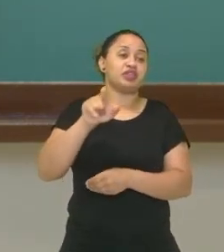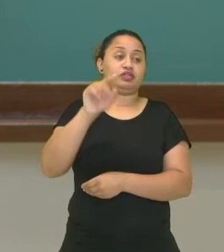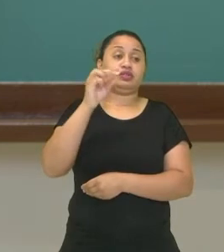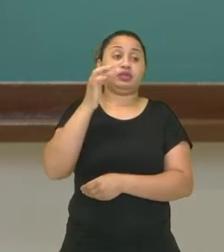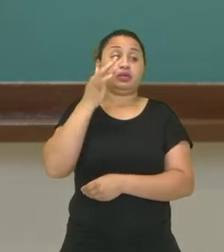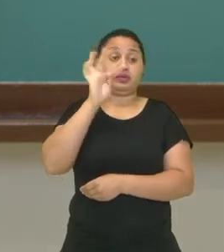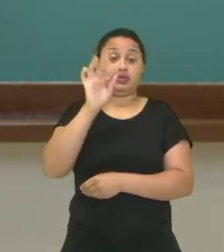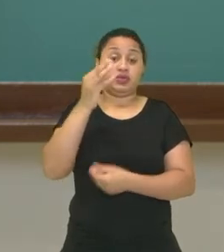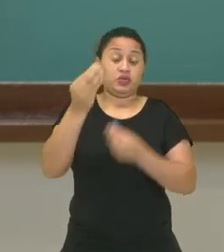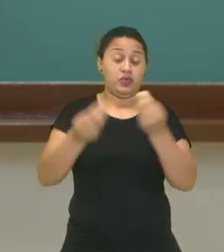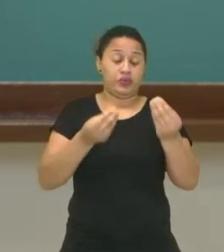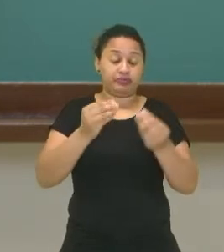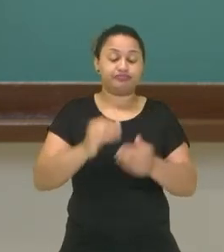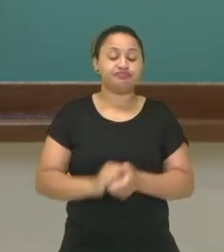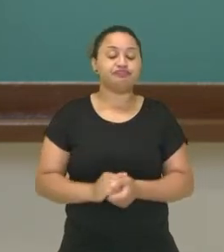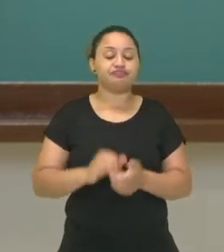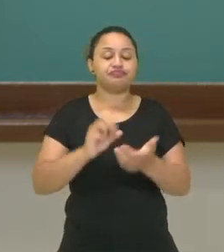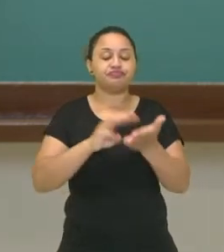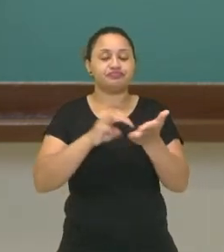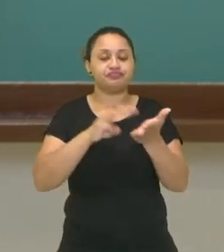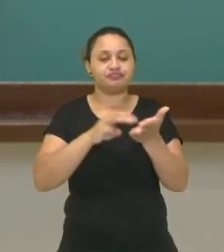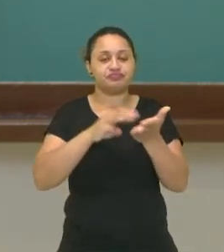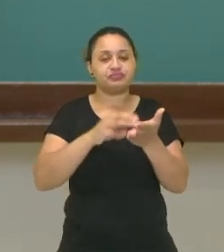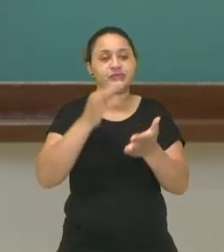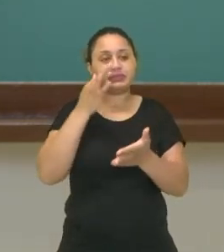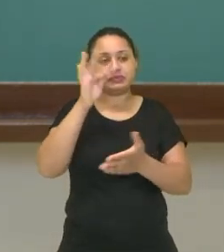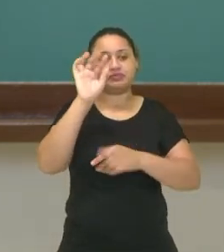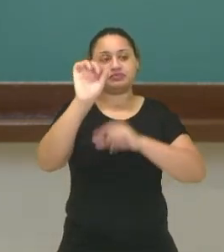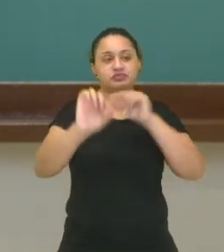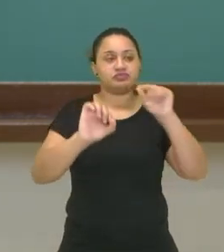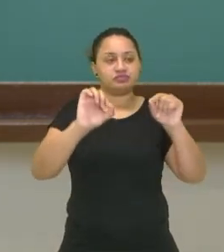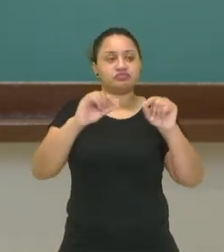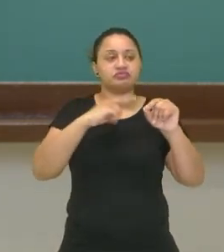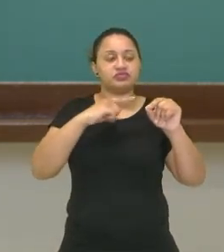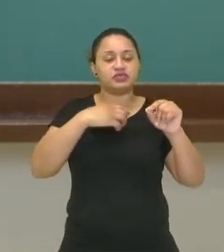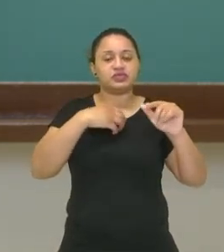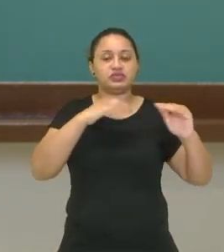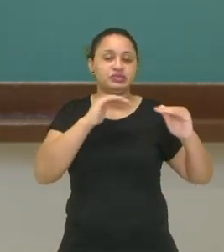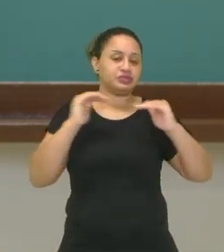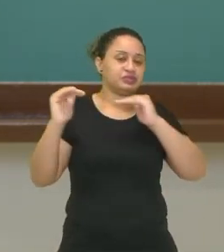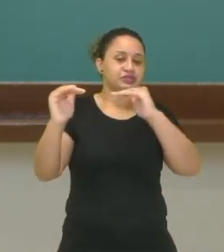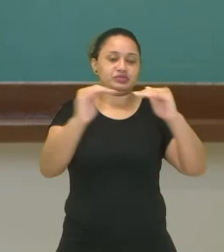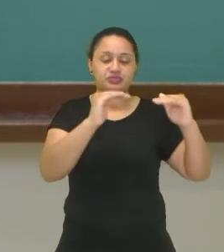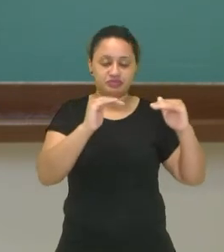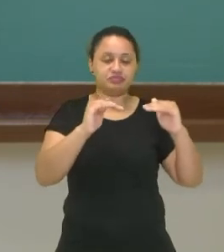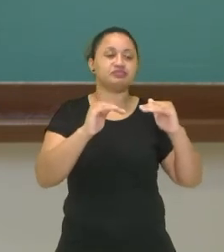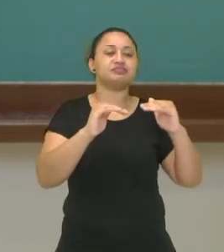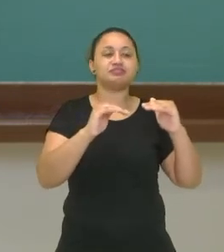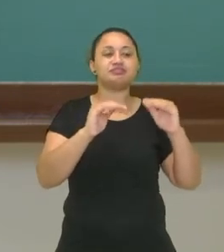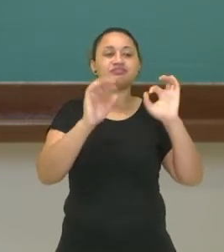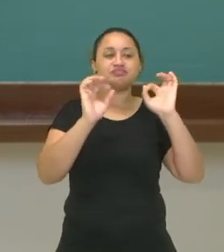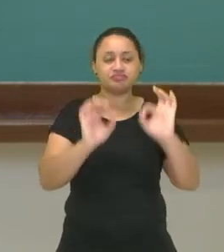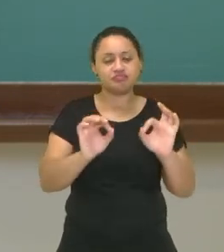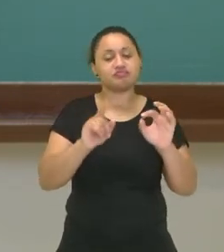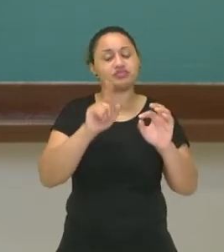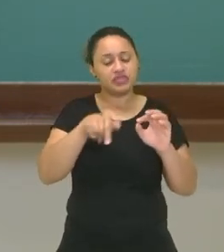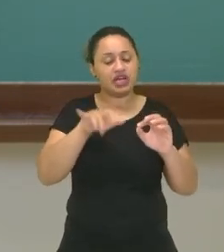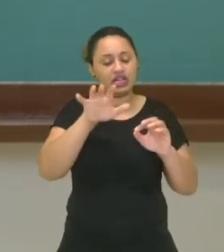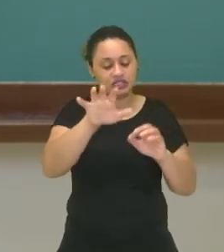método francês, ele tinha aquele método padronizado, aquele método plástico.